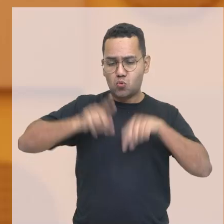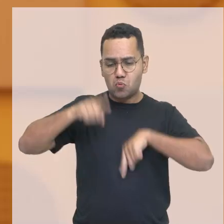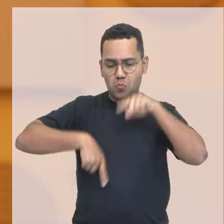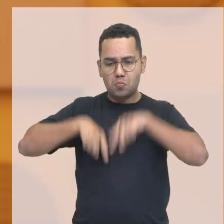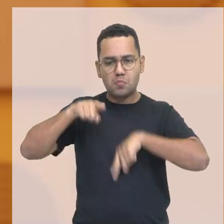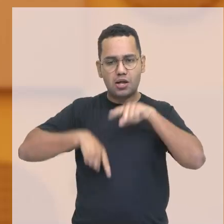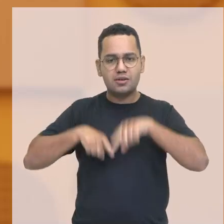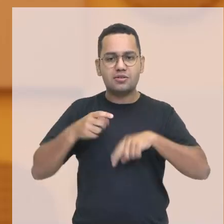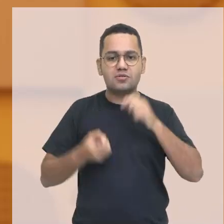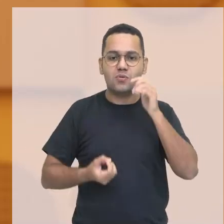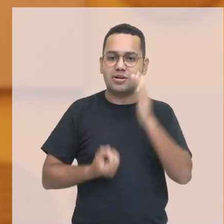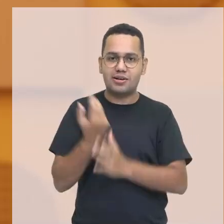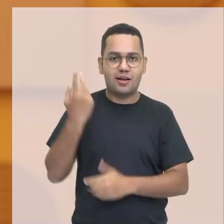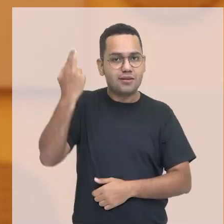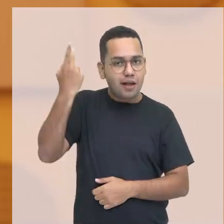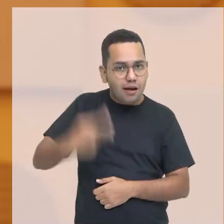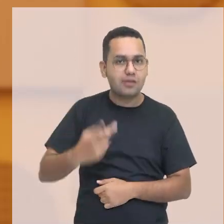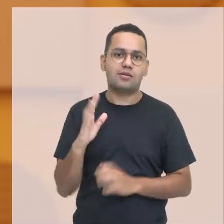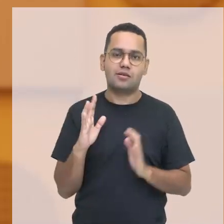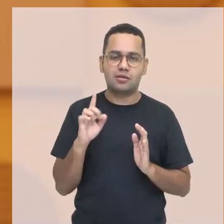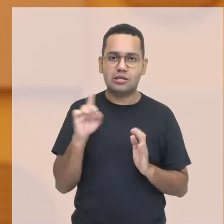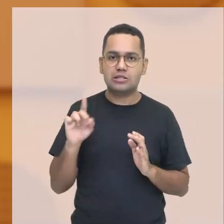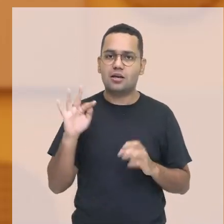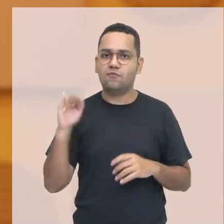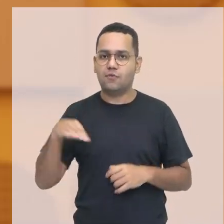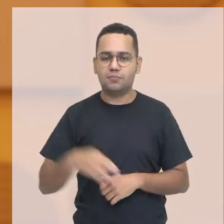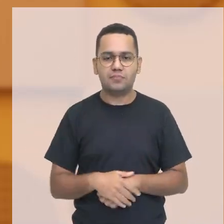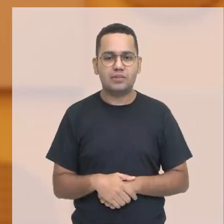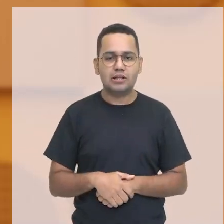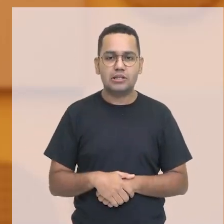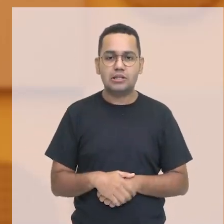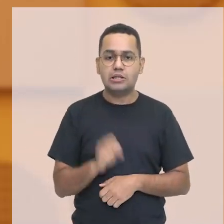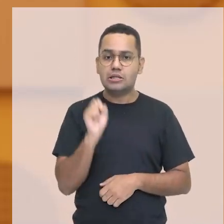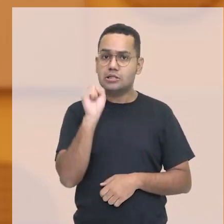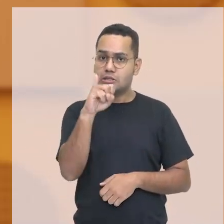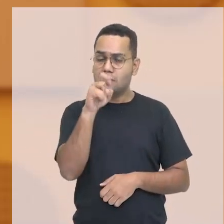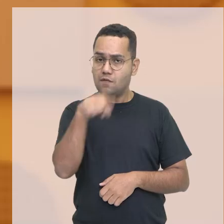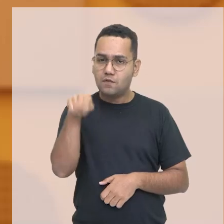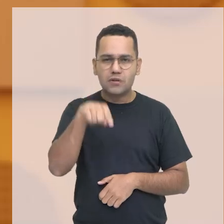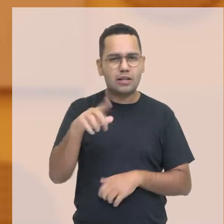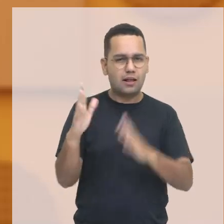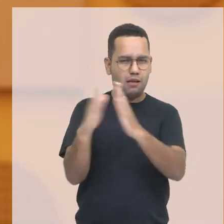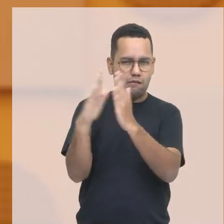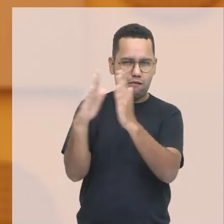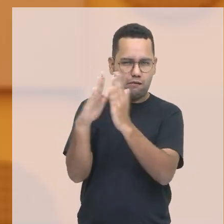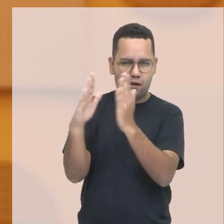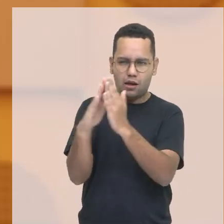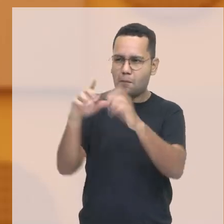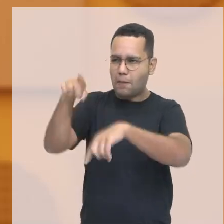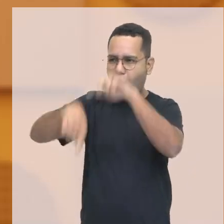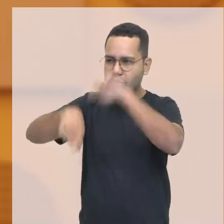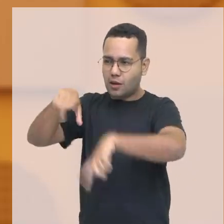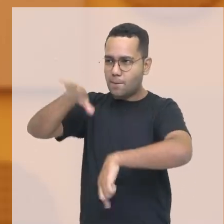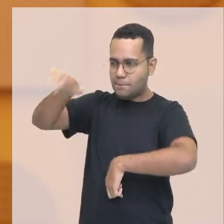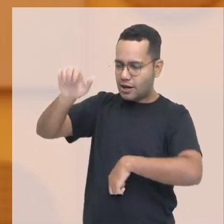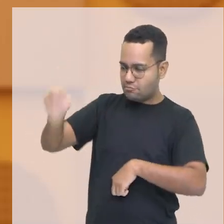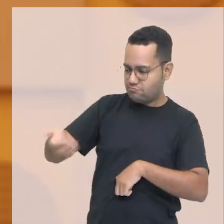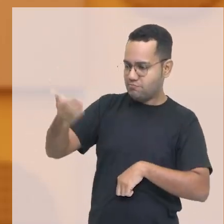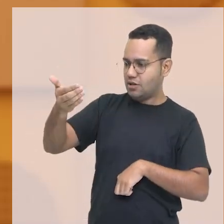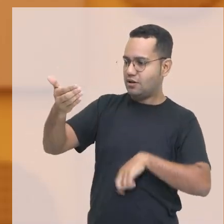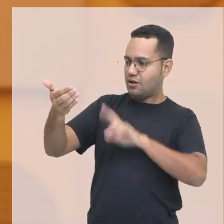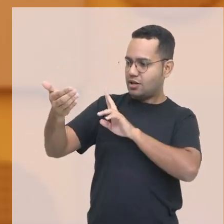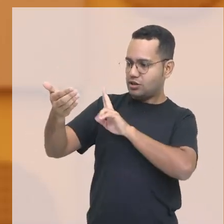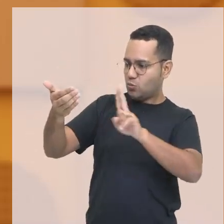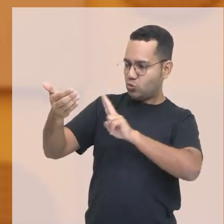elas são oriundas da Zona Franca de Manaus. Se tiverem curiosidade de pegar o eletrodoméstico da casa de vocês e ver atrás dele, sempre tem um